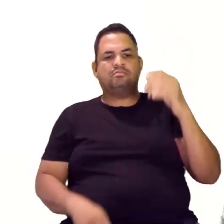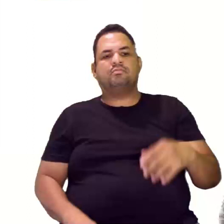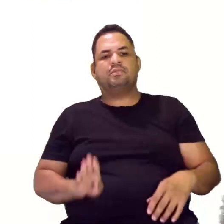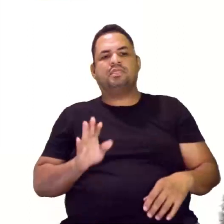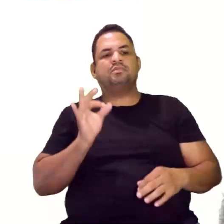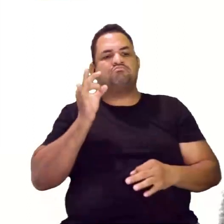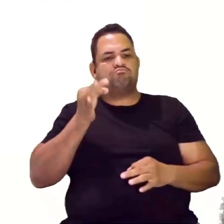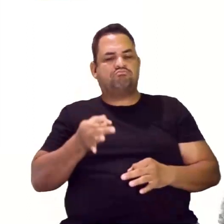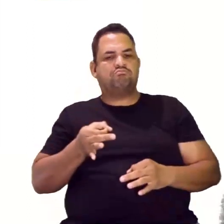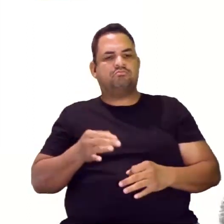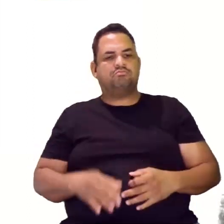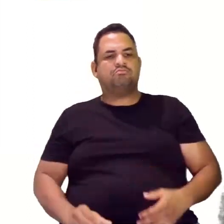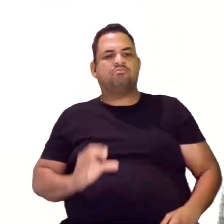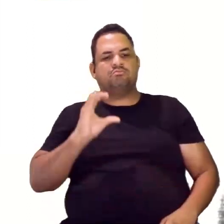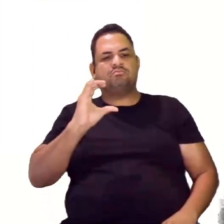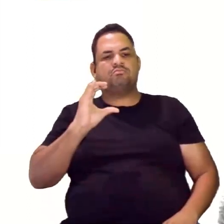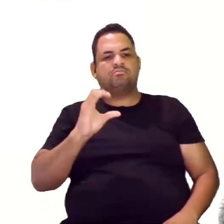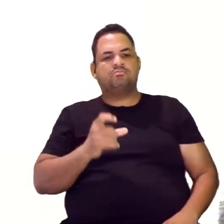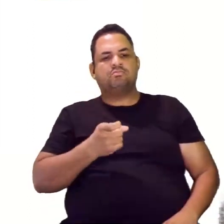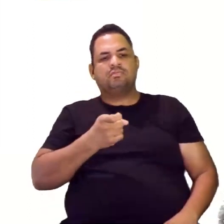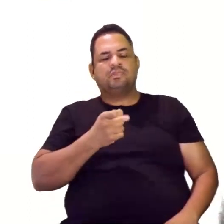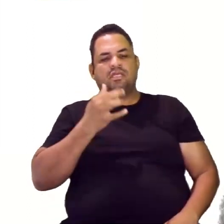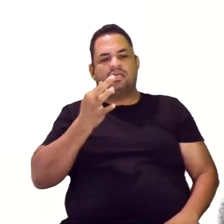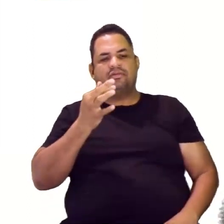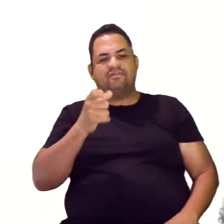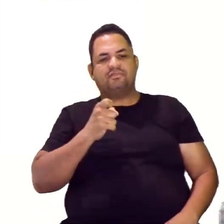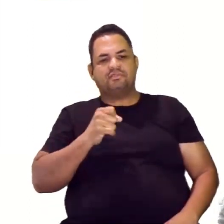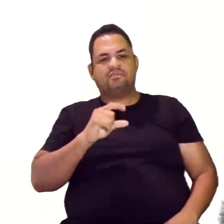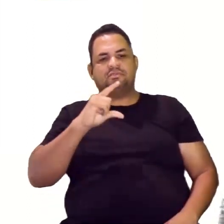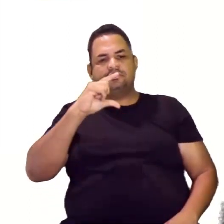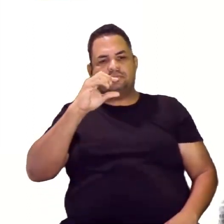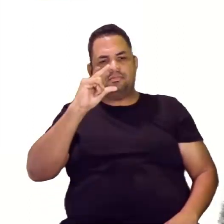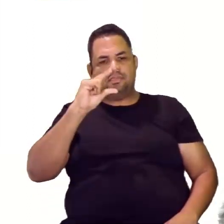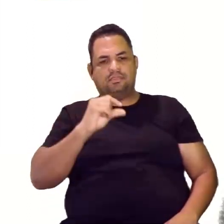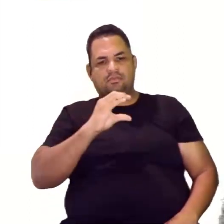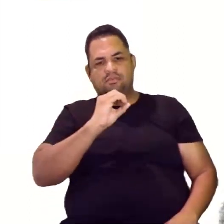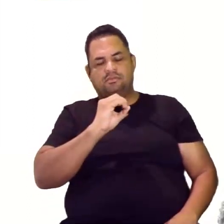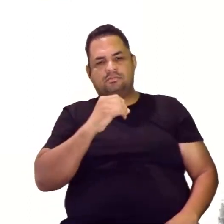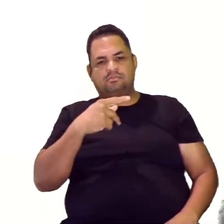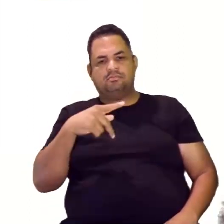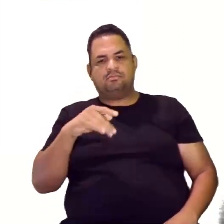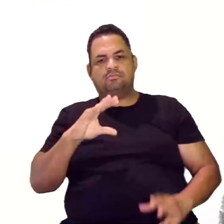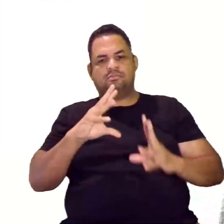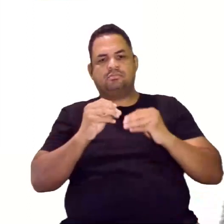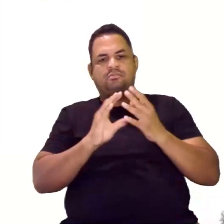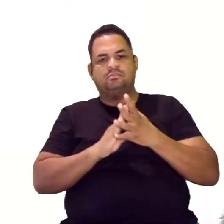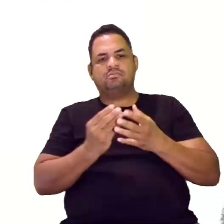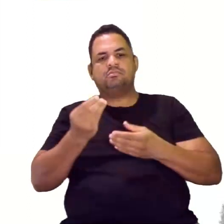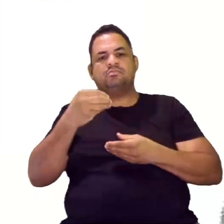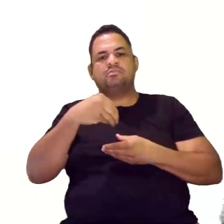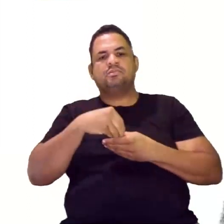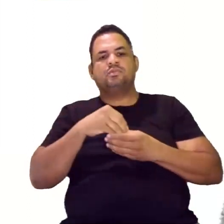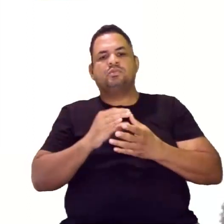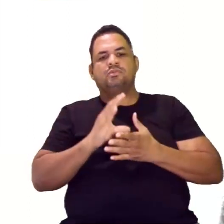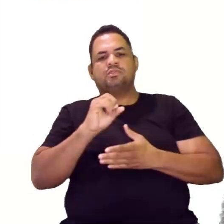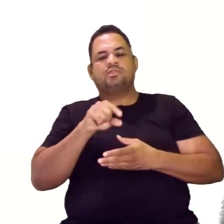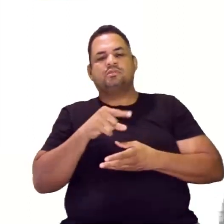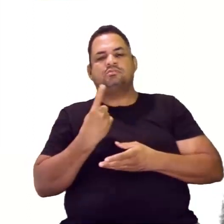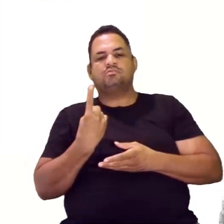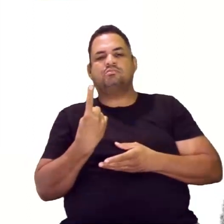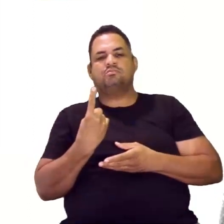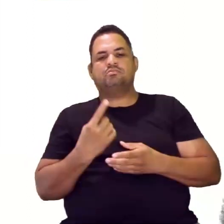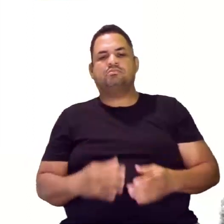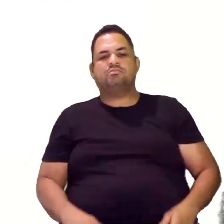também verdade confere. Verdade também. Letra C. F de X menor que zero para todo X pertencente a 0, 1,